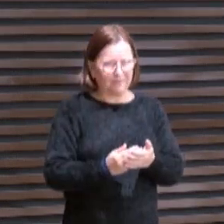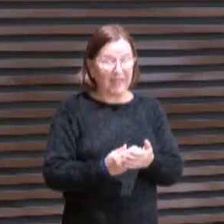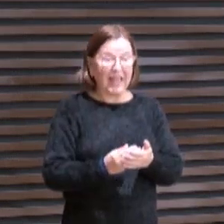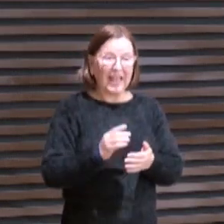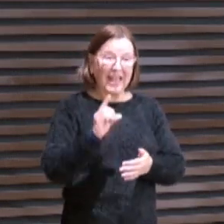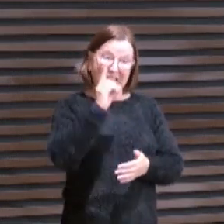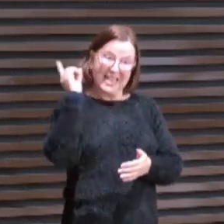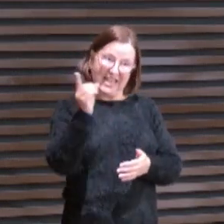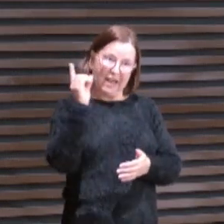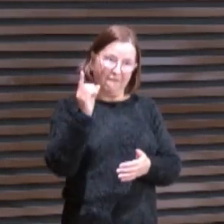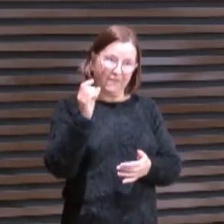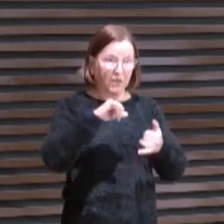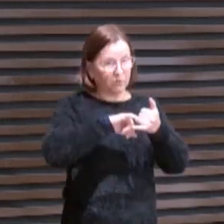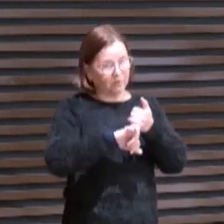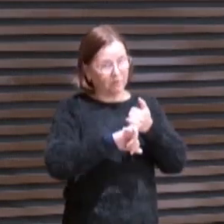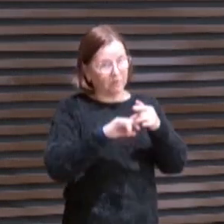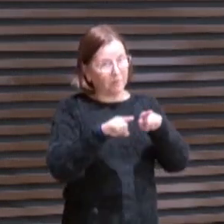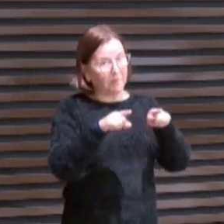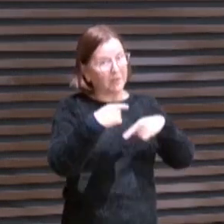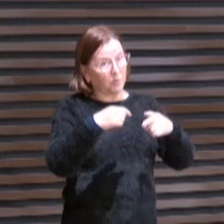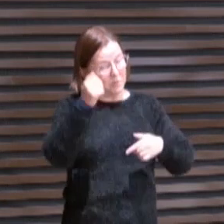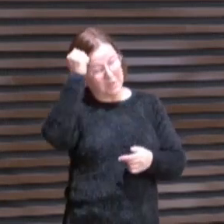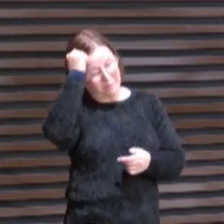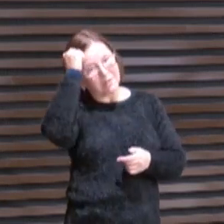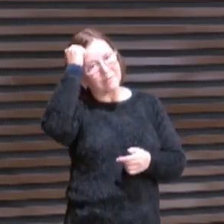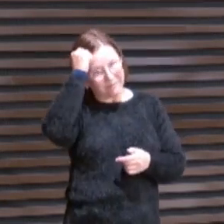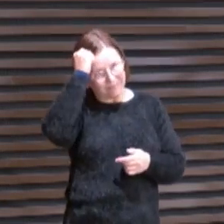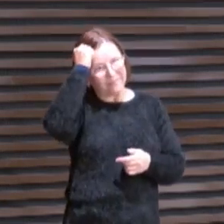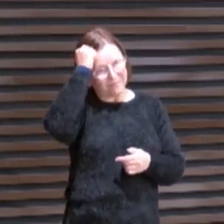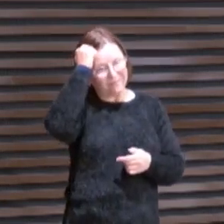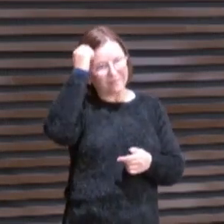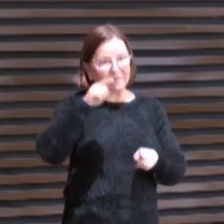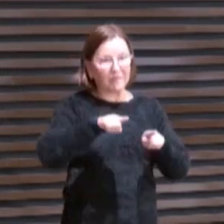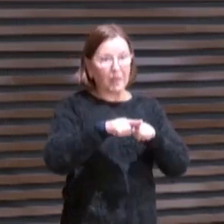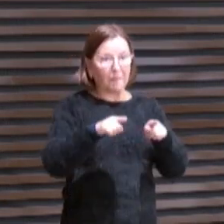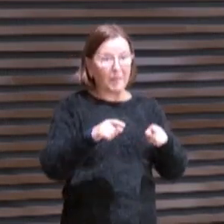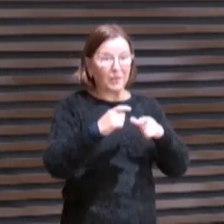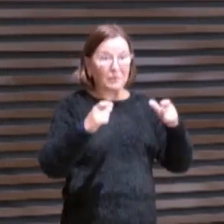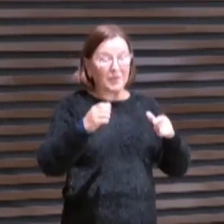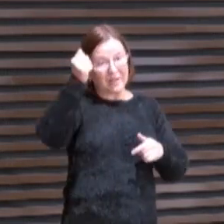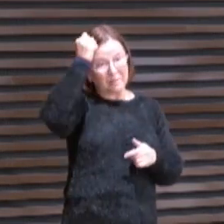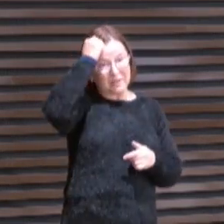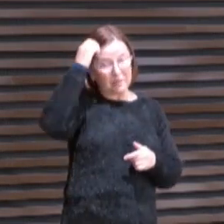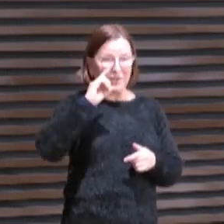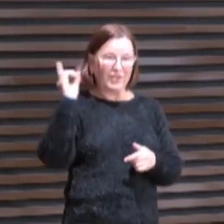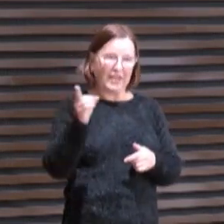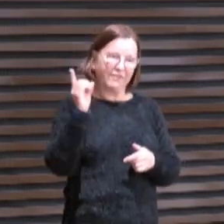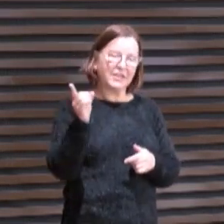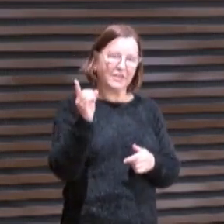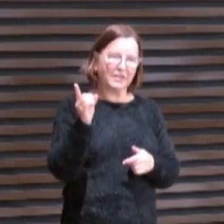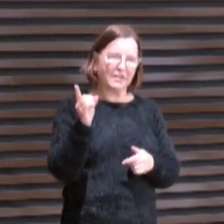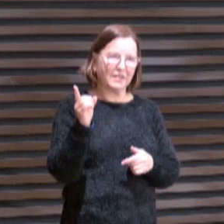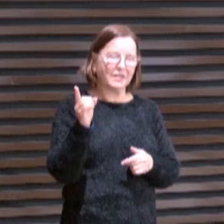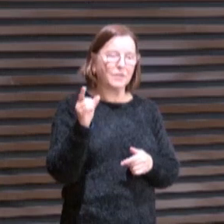teve arrependimento. Mas o maior arrependimento de Davi não foi o adultério que ele cometeu. O maior arrependimento de Davi foi